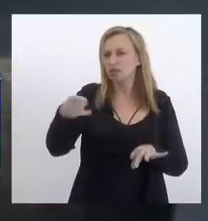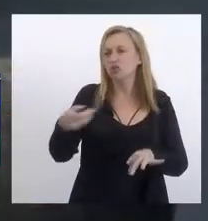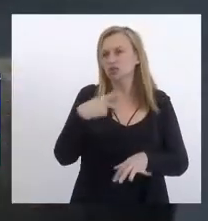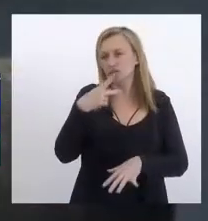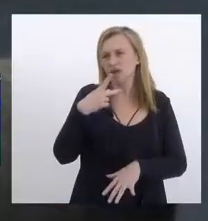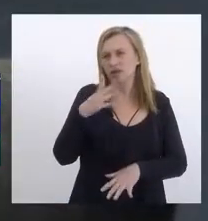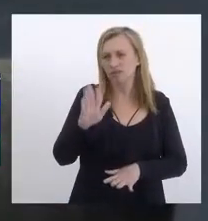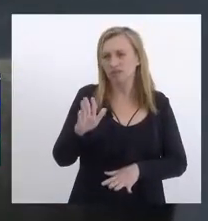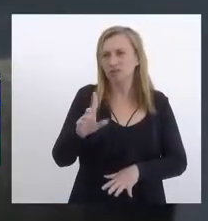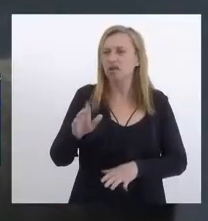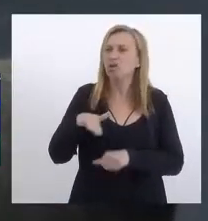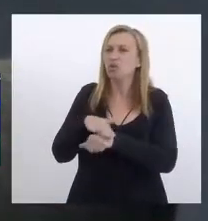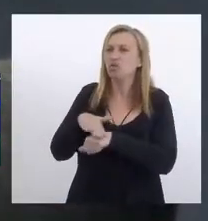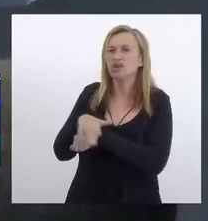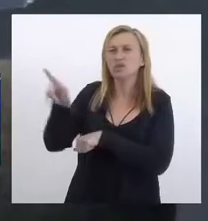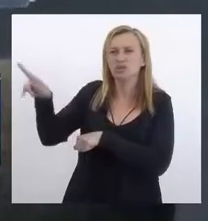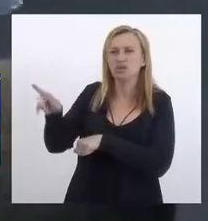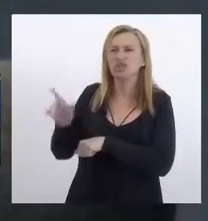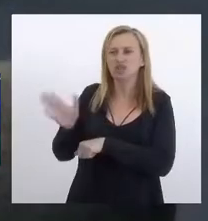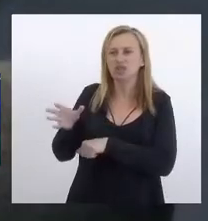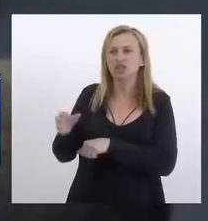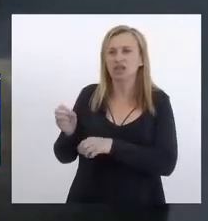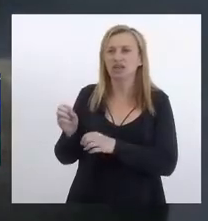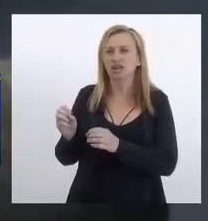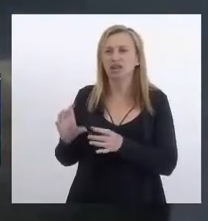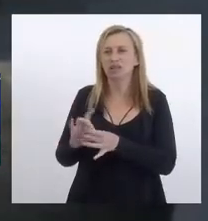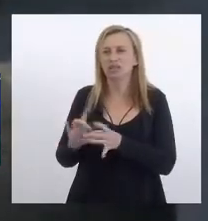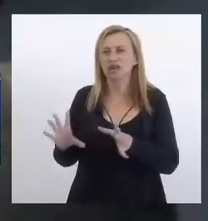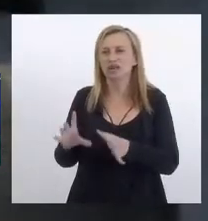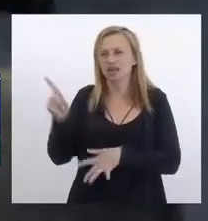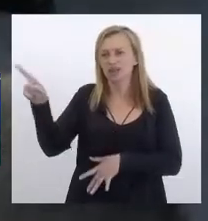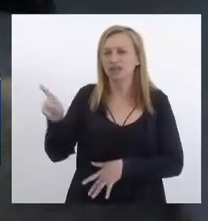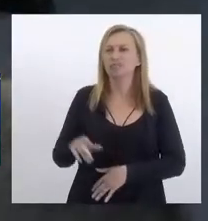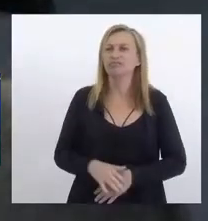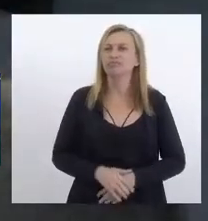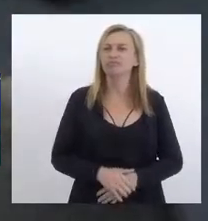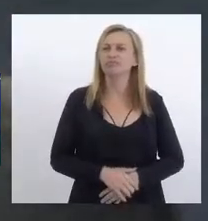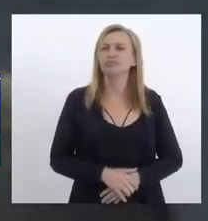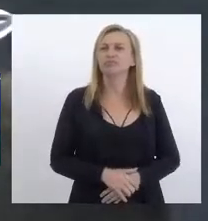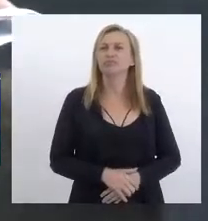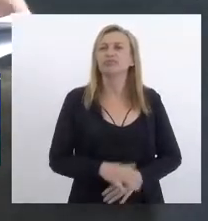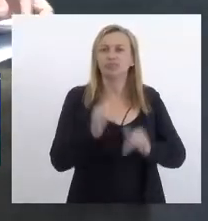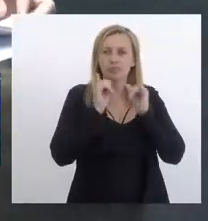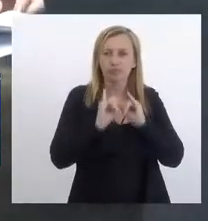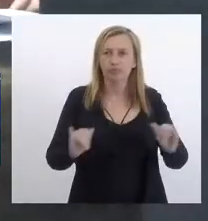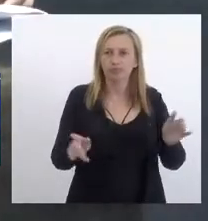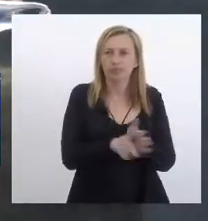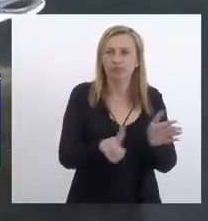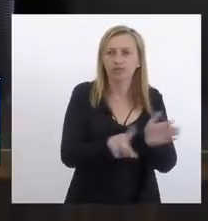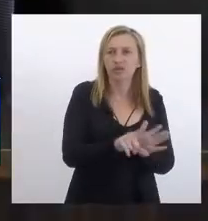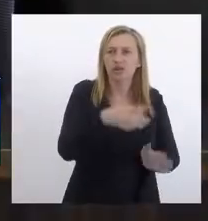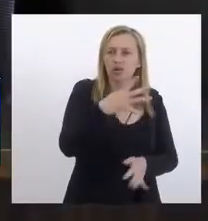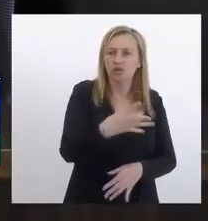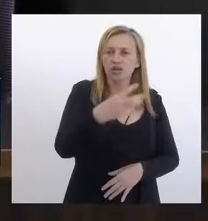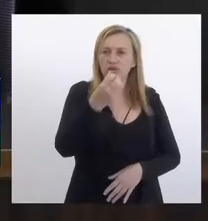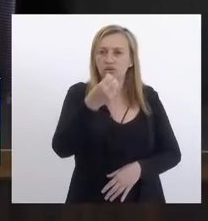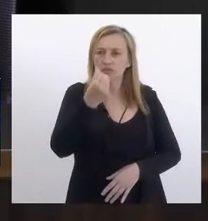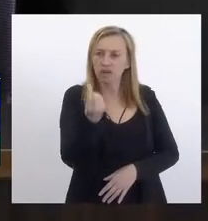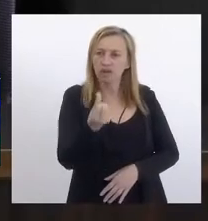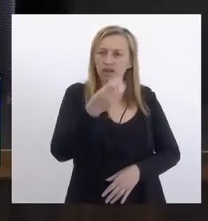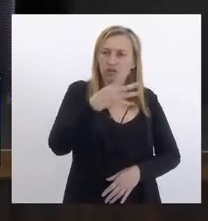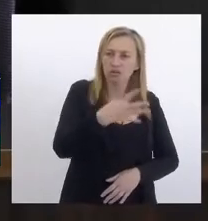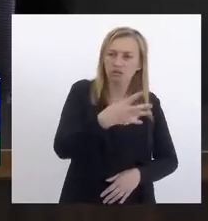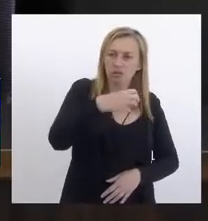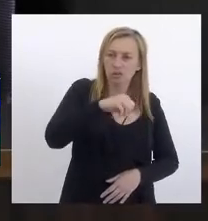bom. Entenda com o autor que está concedida a audiência. Entenda com o autor. Anuncia o projeto de lei 4694 de 21, de autoria da